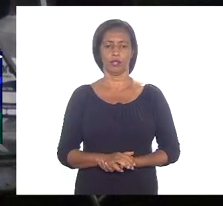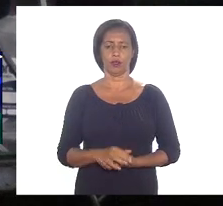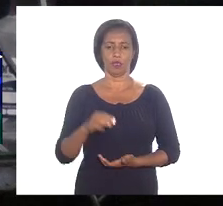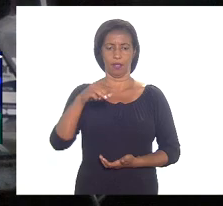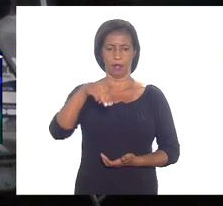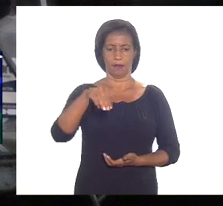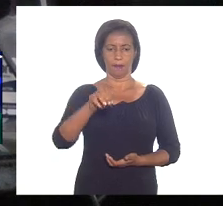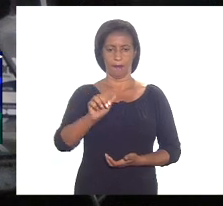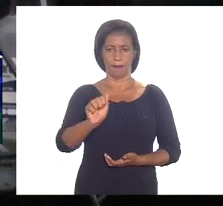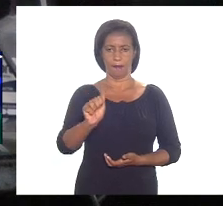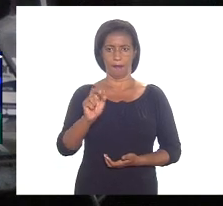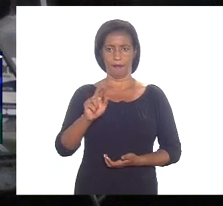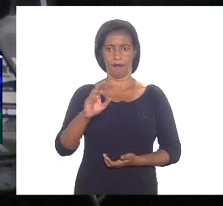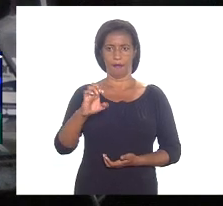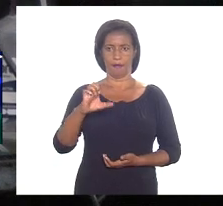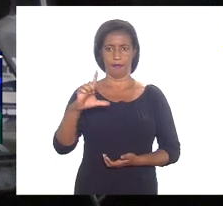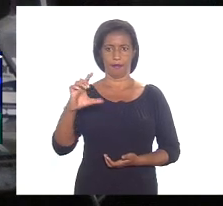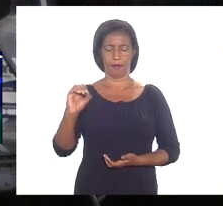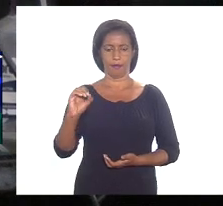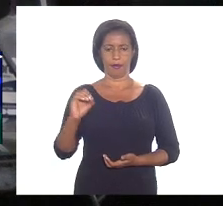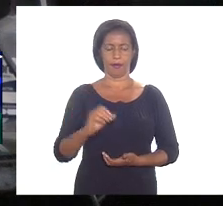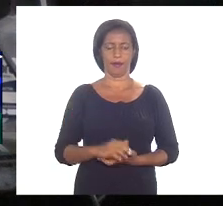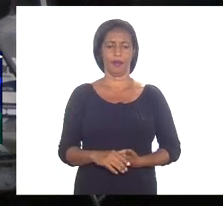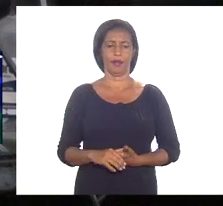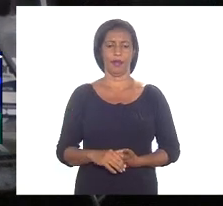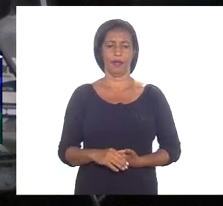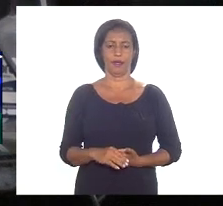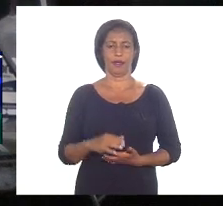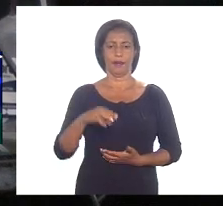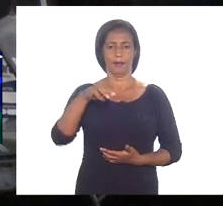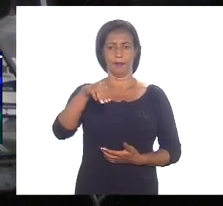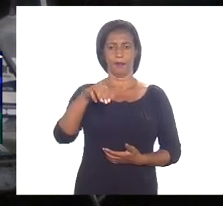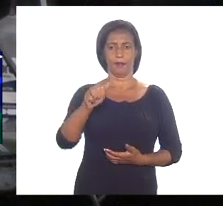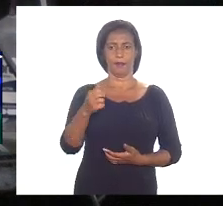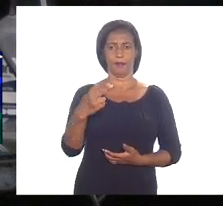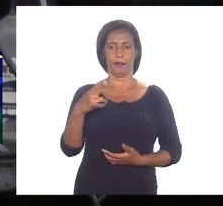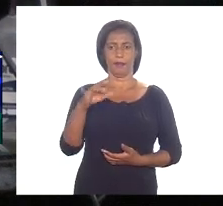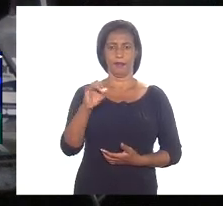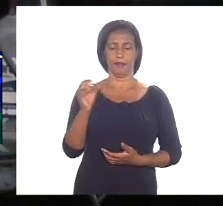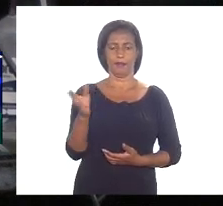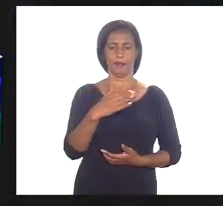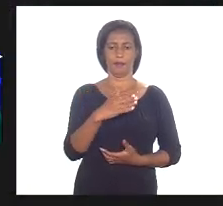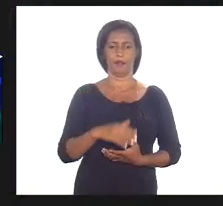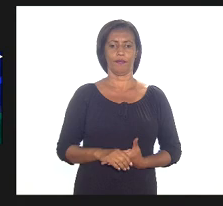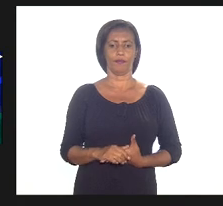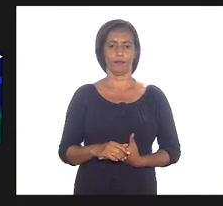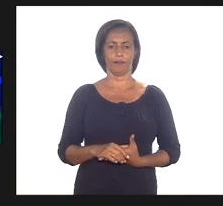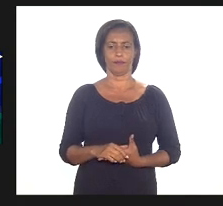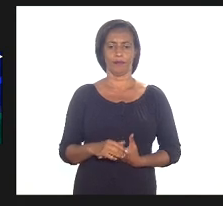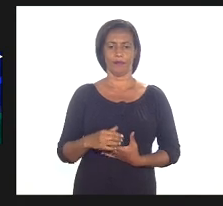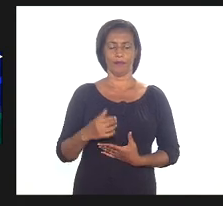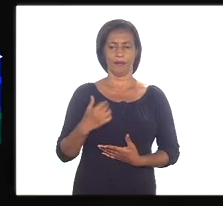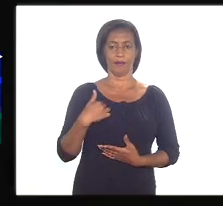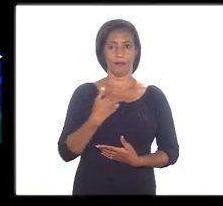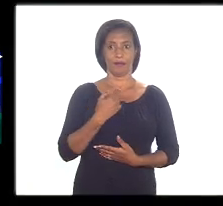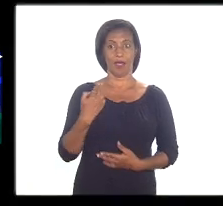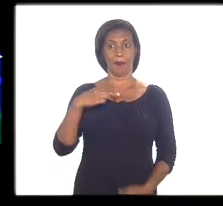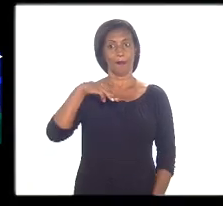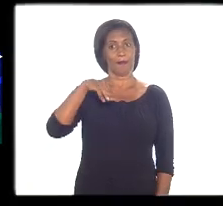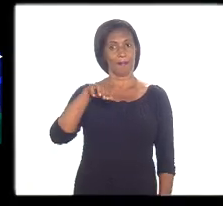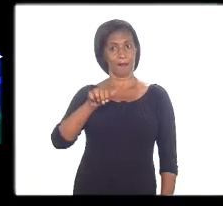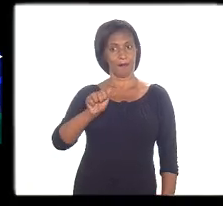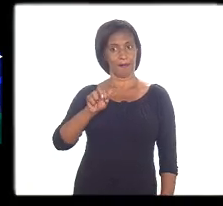Marcelo do seu Dino Deputado Márcio Gualberto Marcelo Marcelo Dino